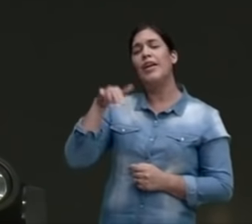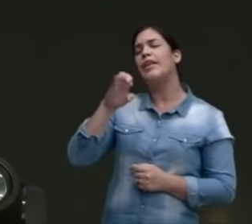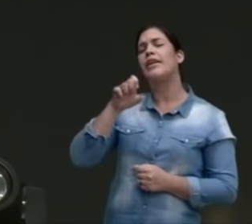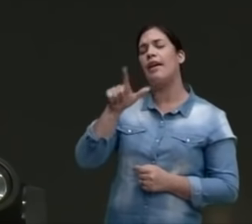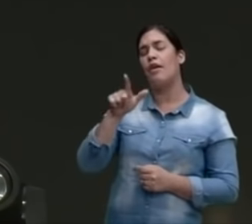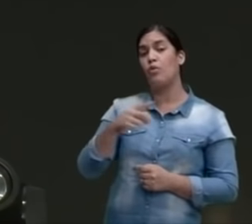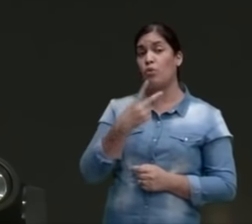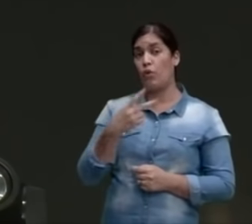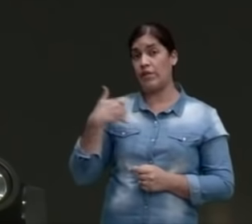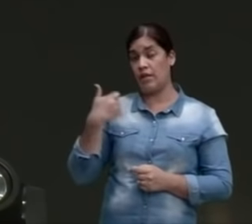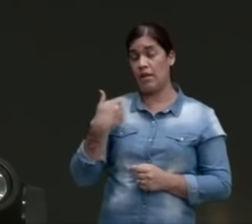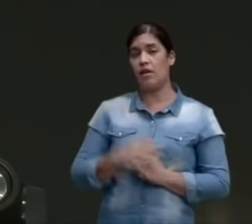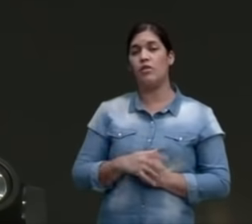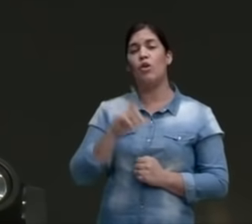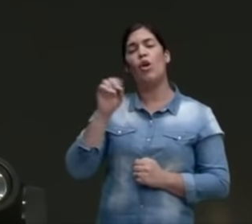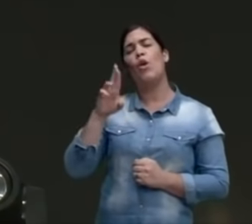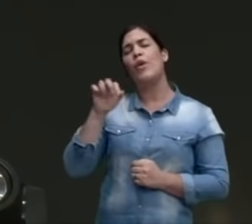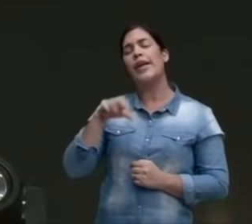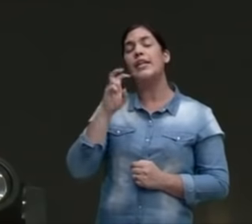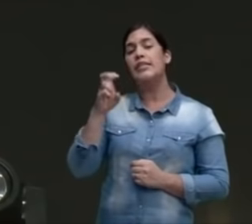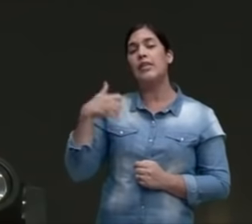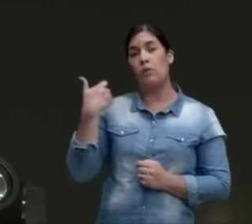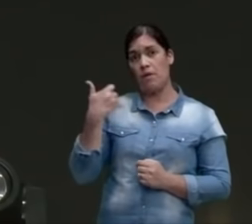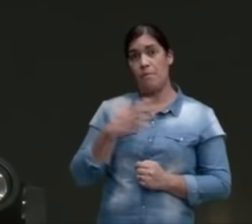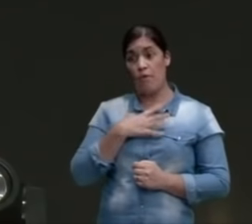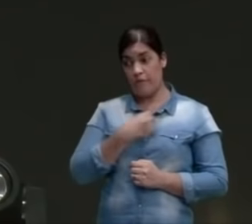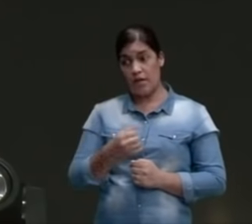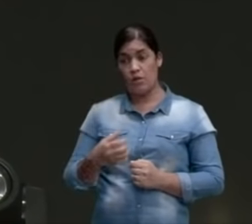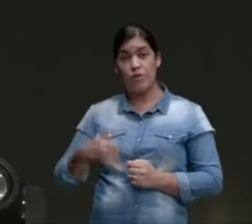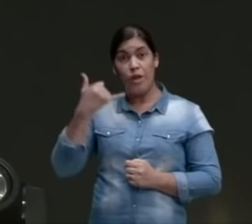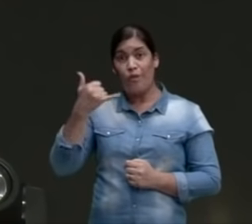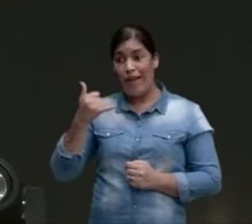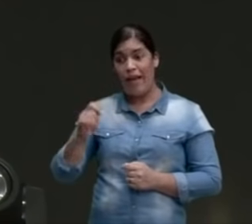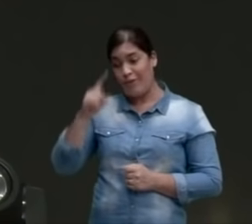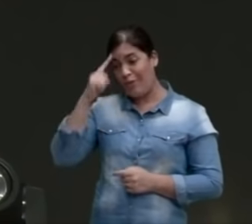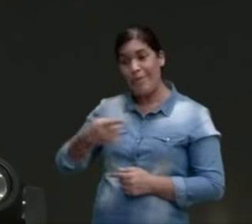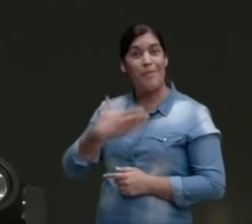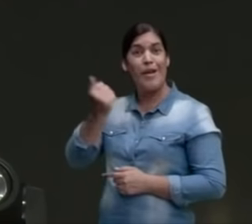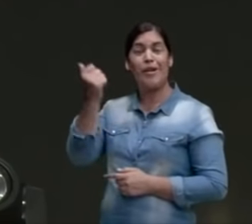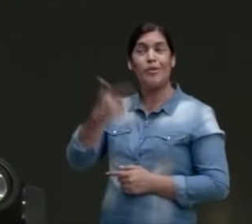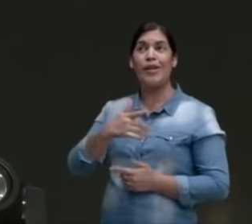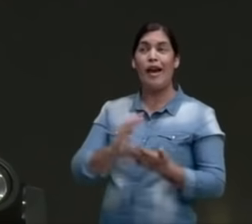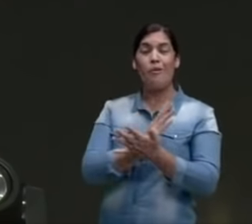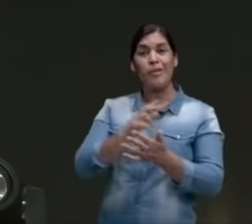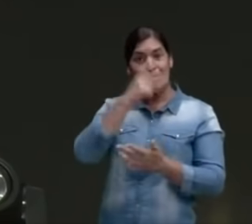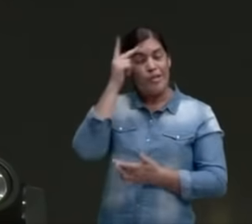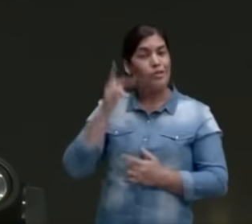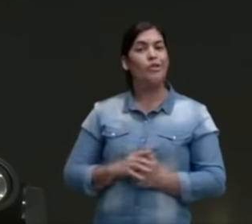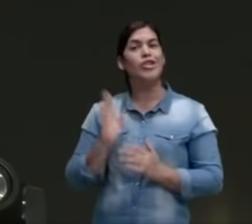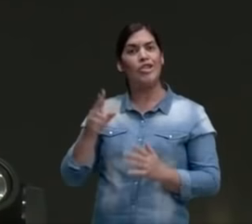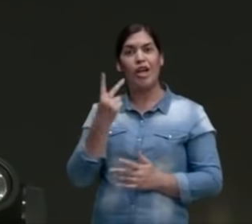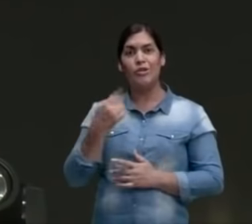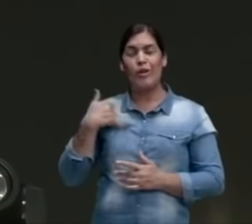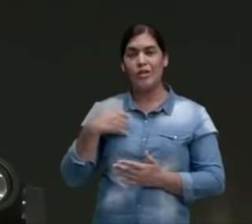de 5, ele já mexe no smartphone melhor do que muita gente. O Daniel com 2 anos já, né, passa o vídeo,